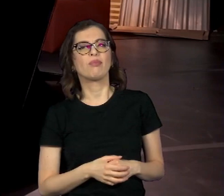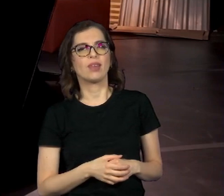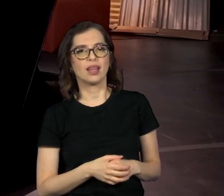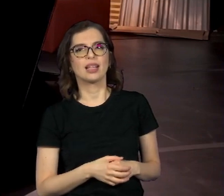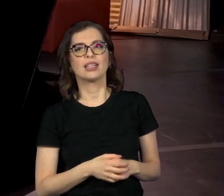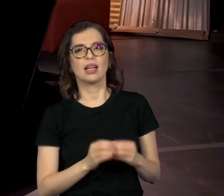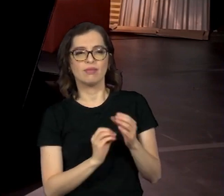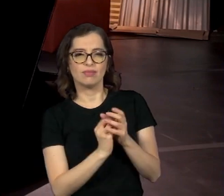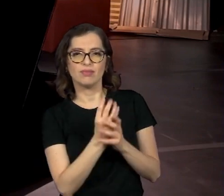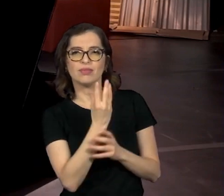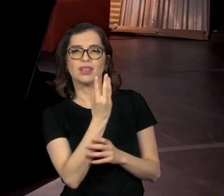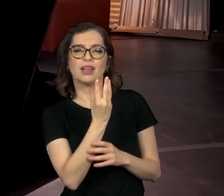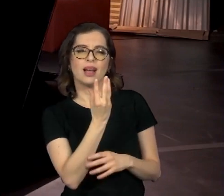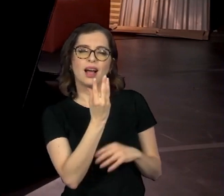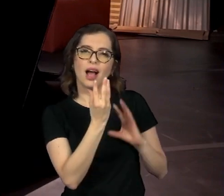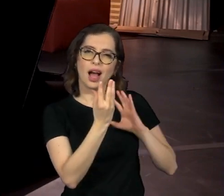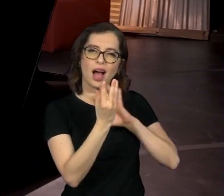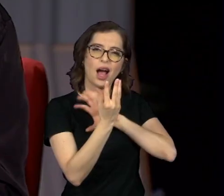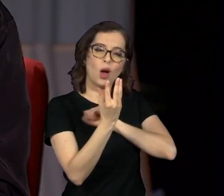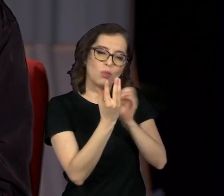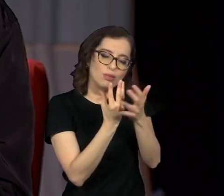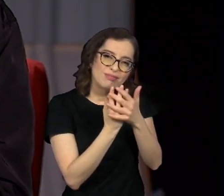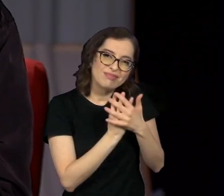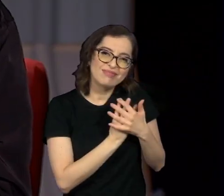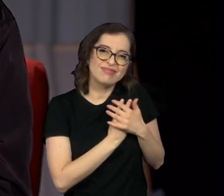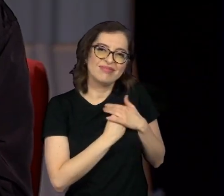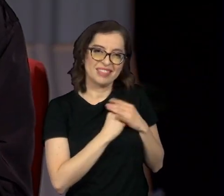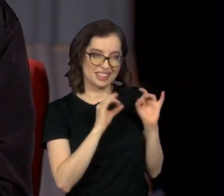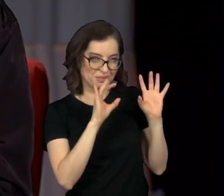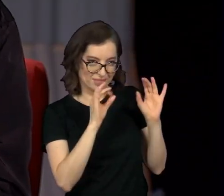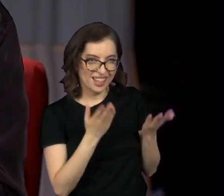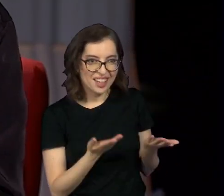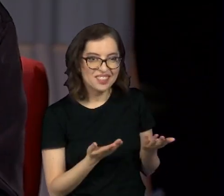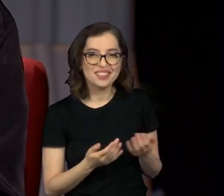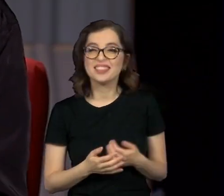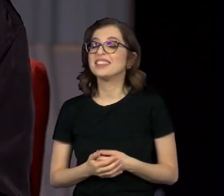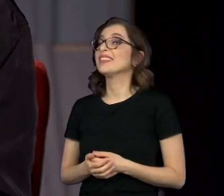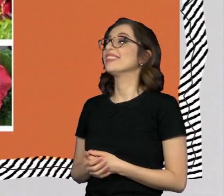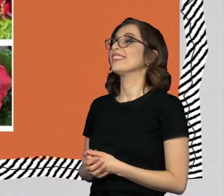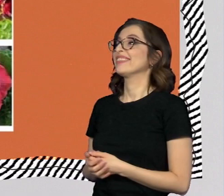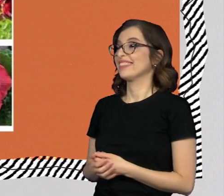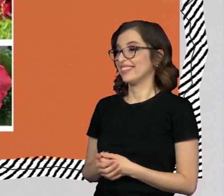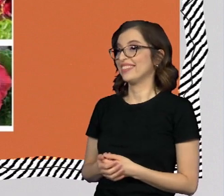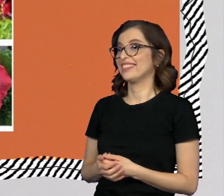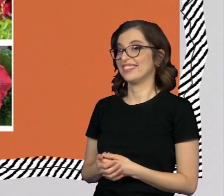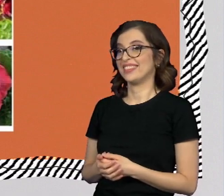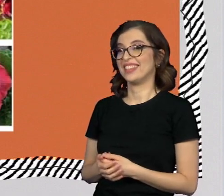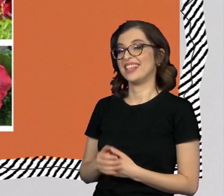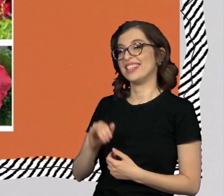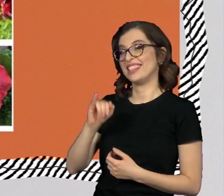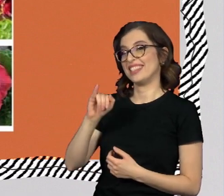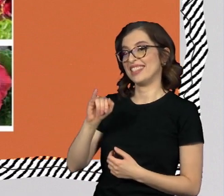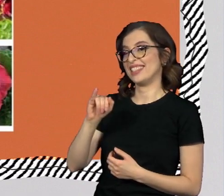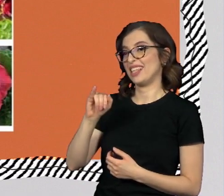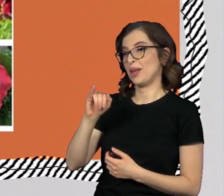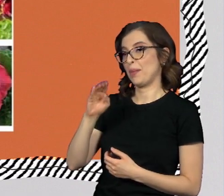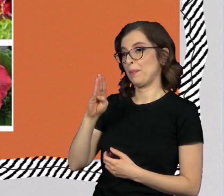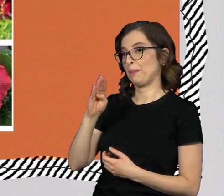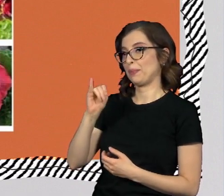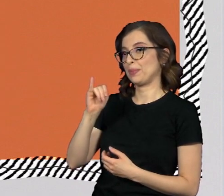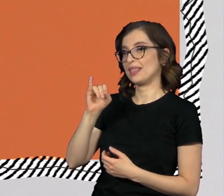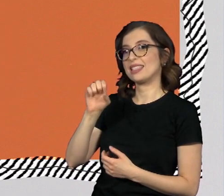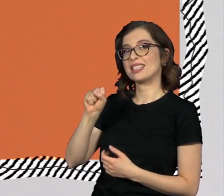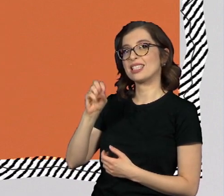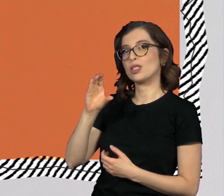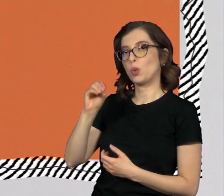moro na Bahia, né? Então, desde criança, eu vejo muito hibiscos pela cidade, né? Chamamos de graxa lá. Graxa? É, graxa. E tem várias